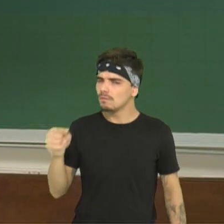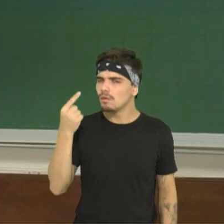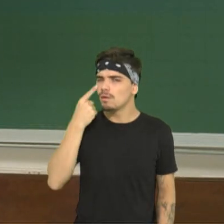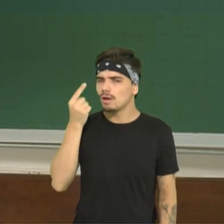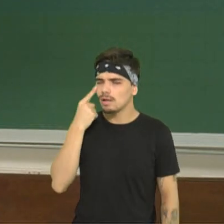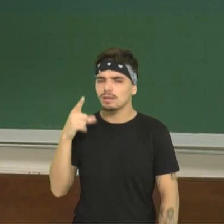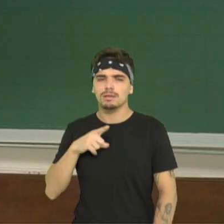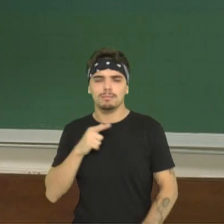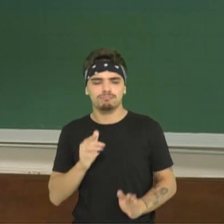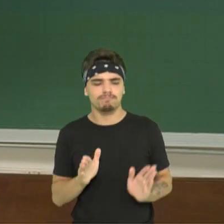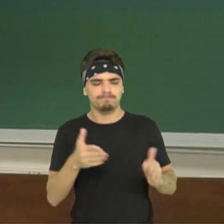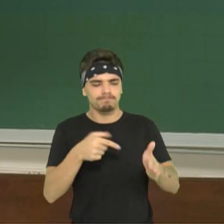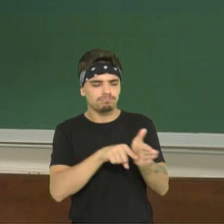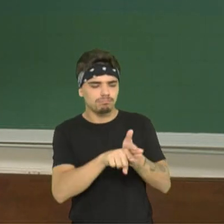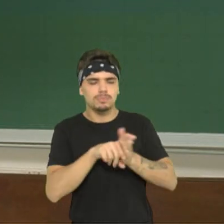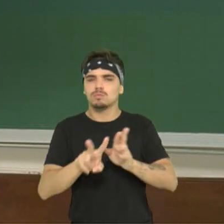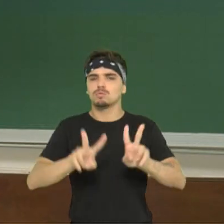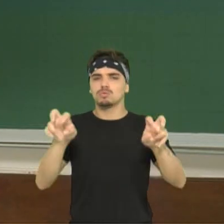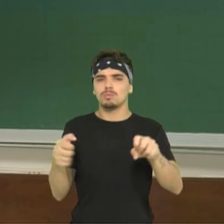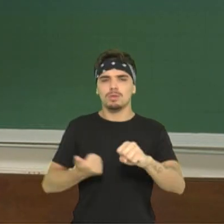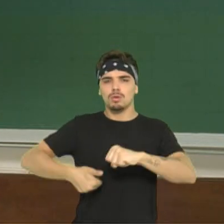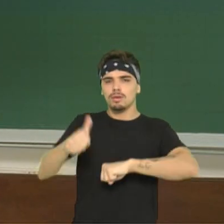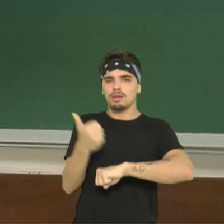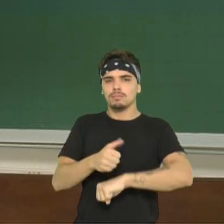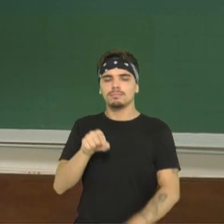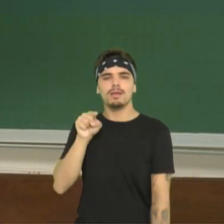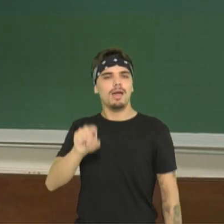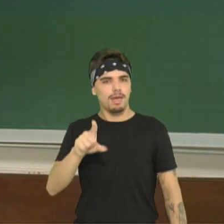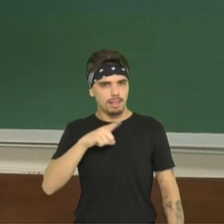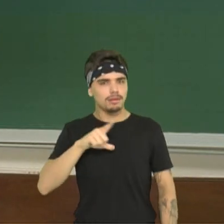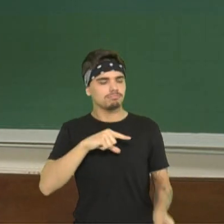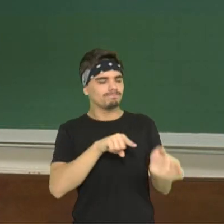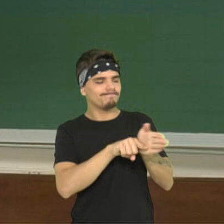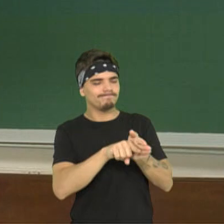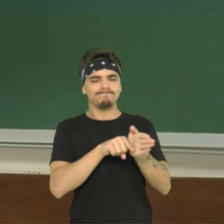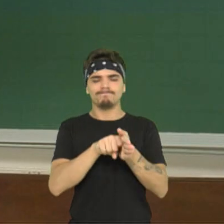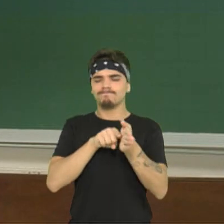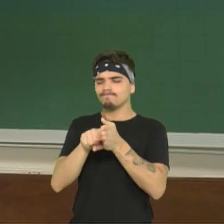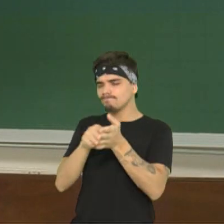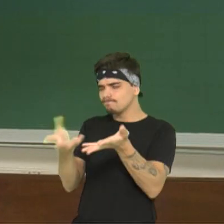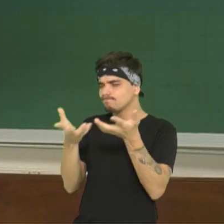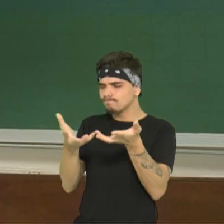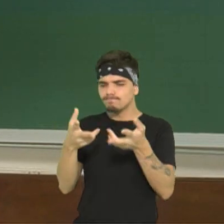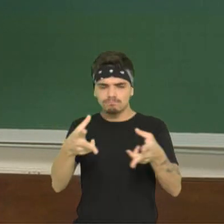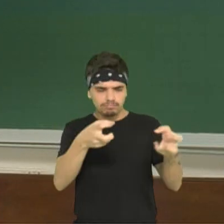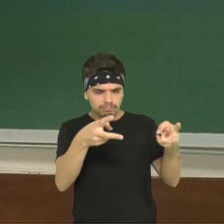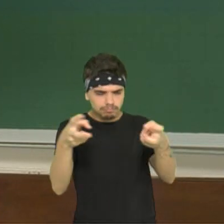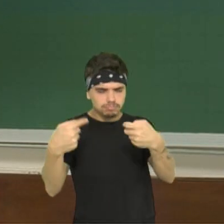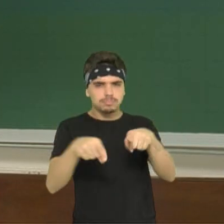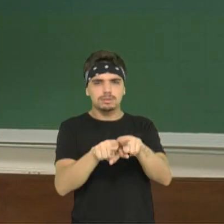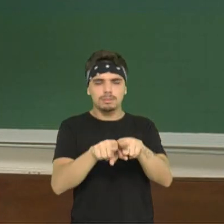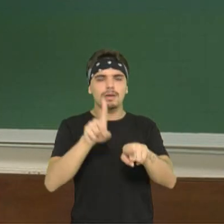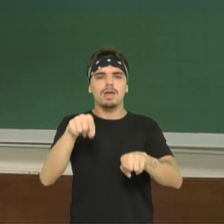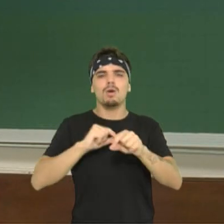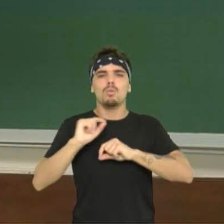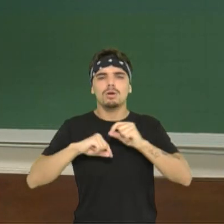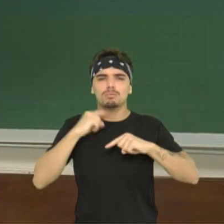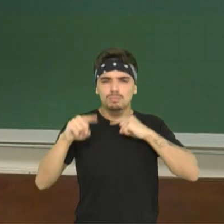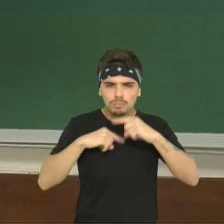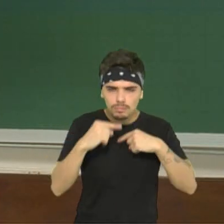à investigação do totalitarismo. Para ela, investigar, entender, questionar é uma forma